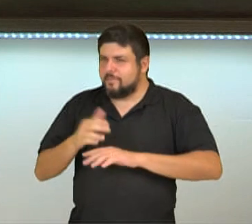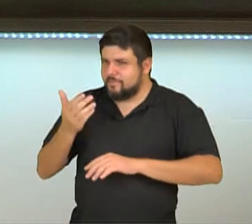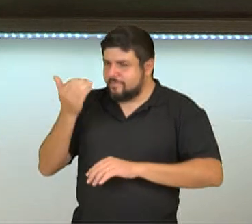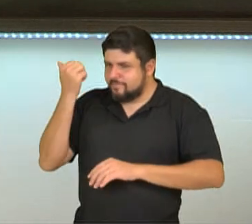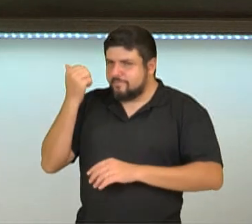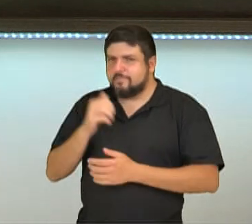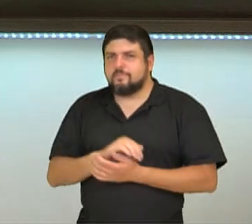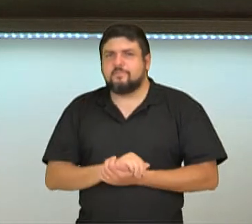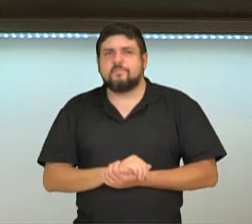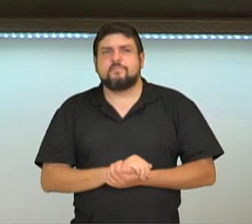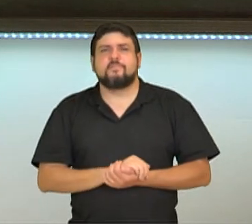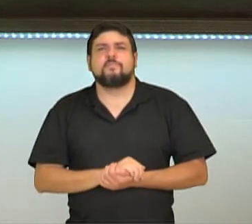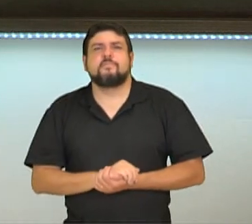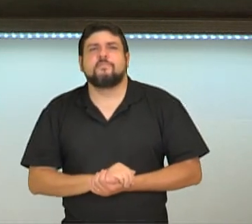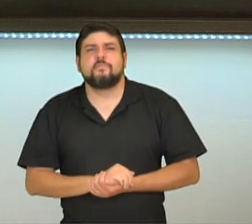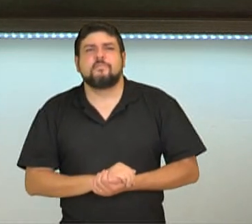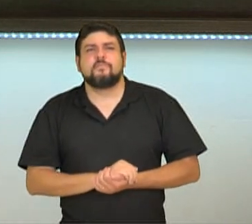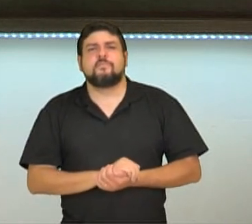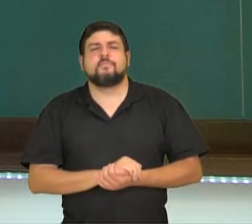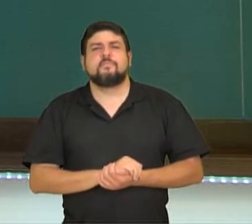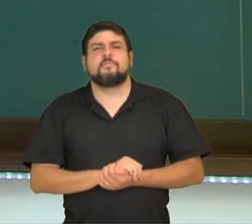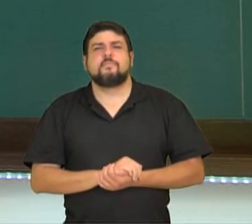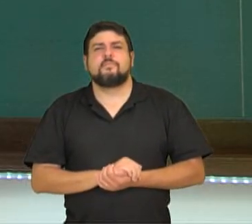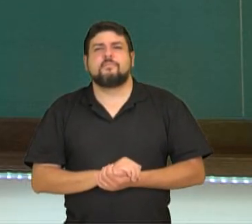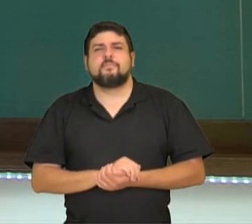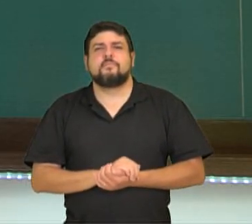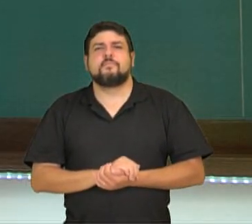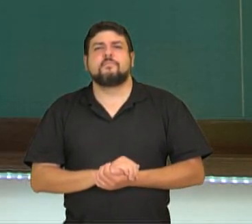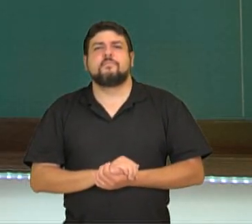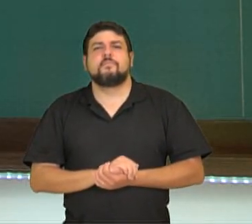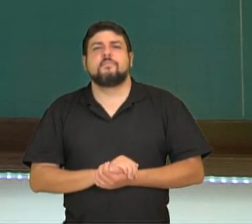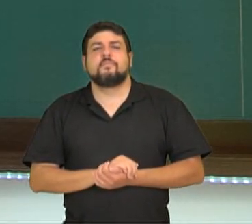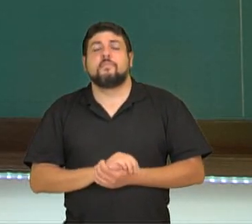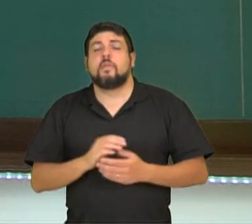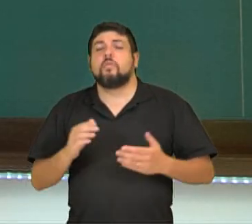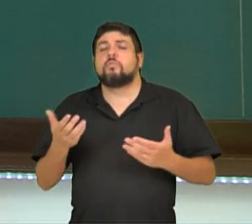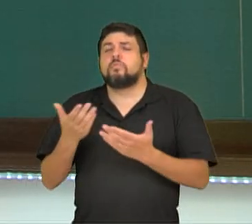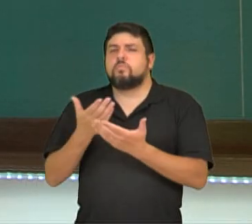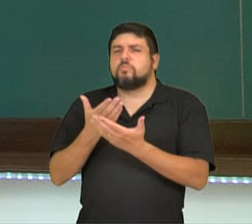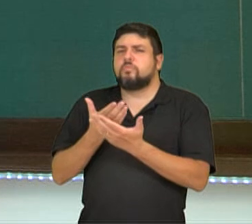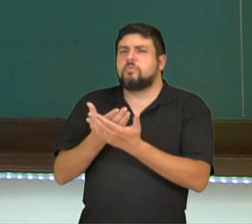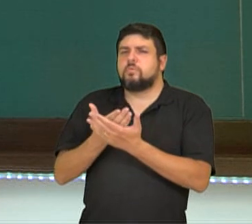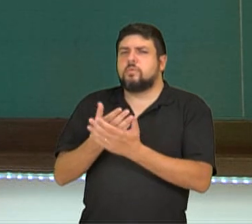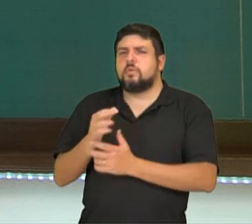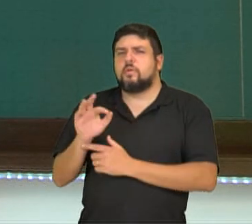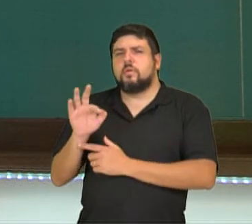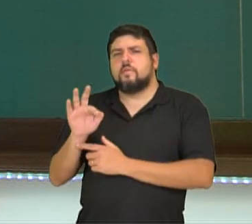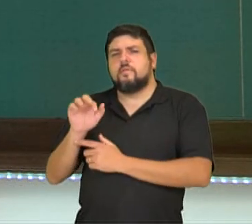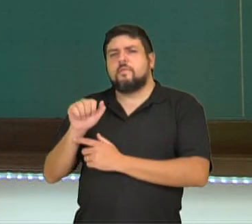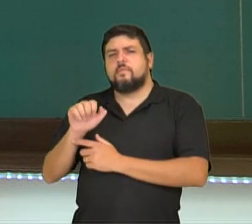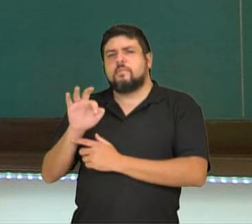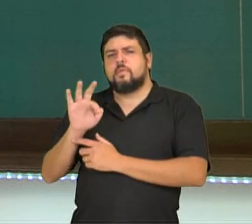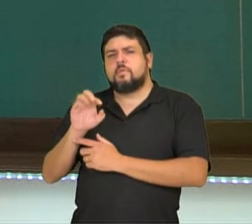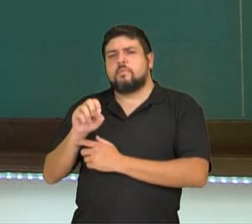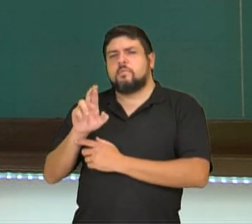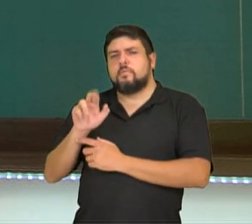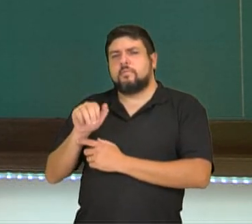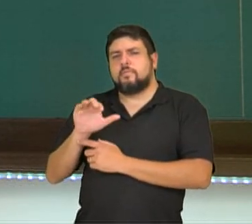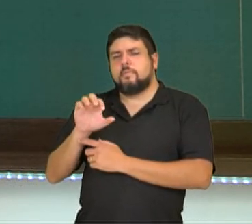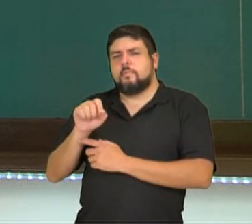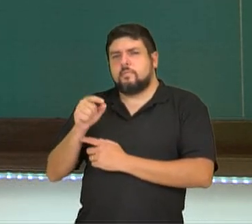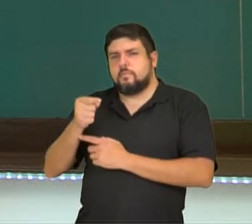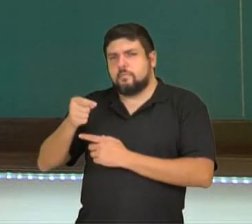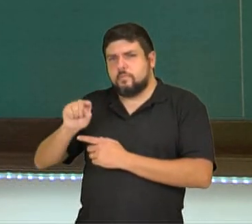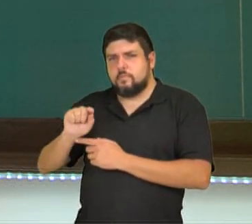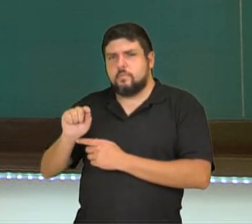ver? Olha lá, ó. Nosso objetivo hoje é estudar a fatoração de expressões algébricas